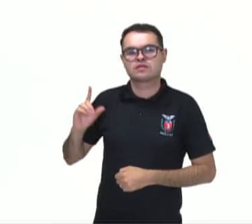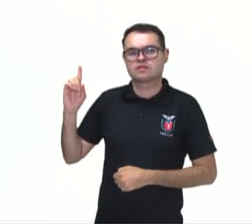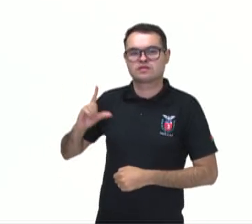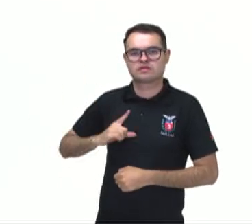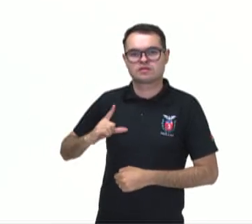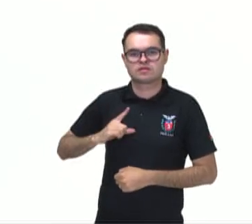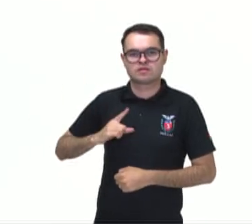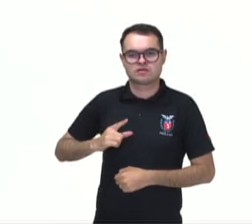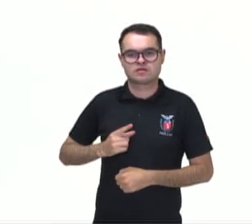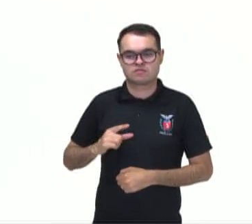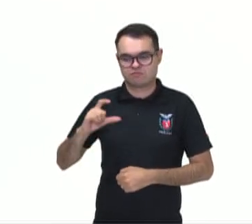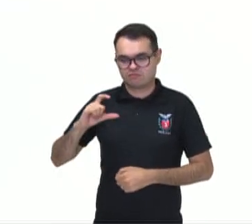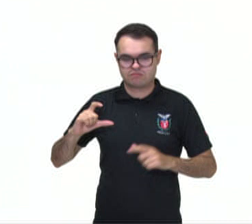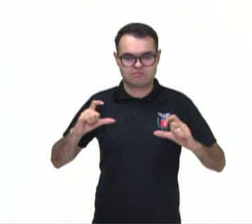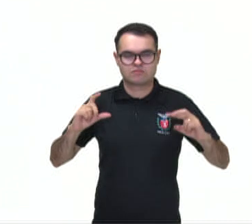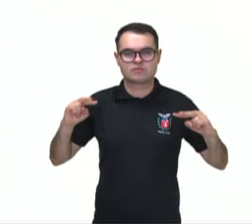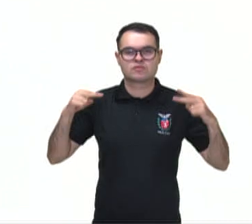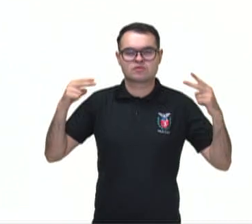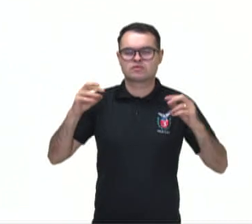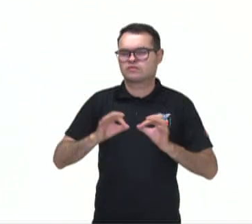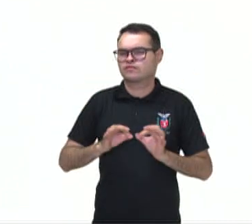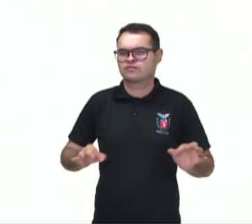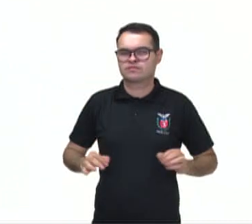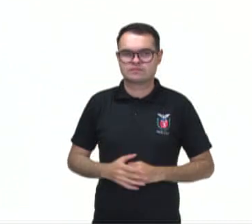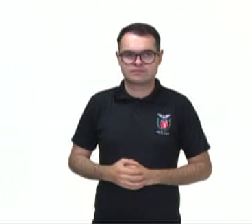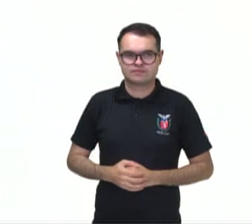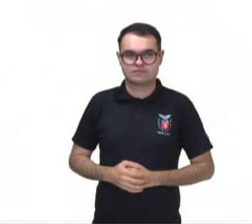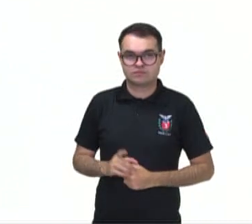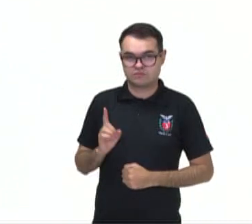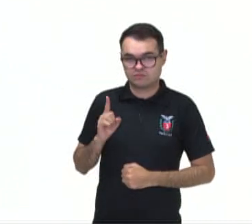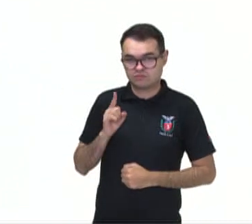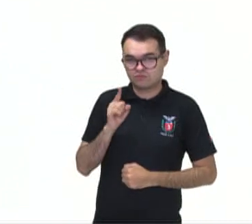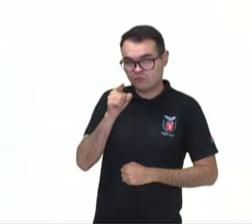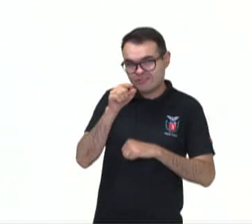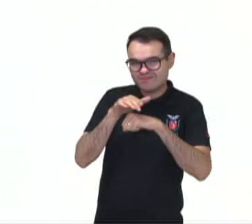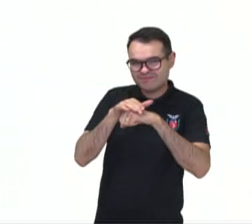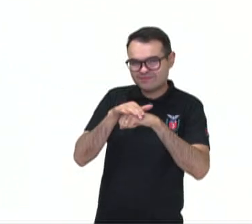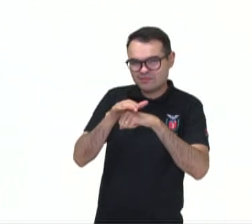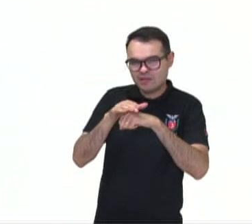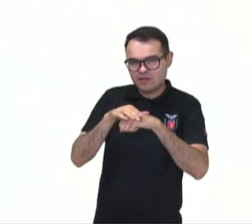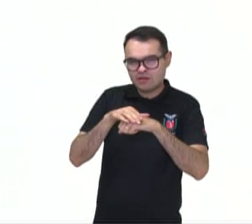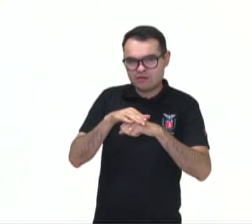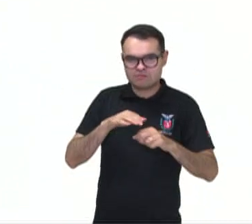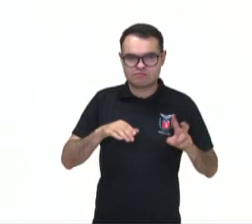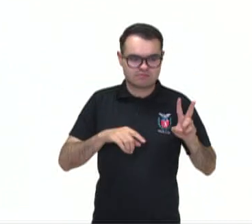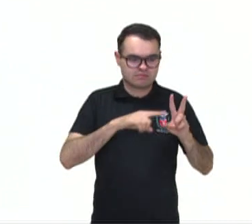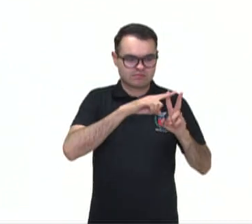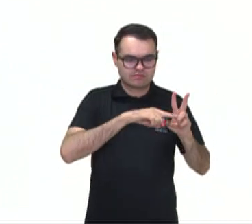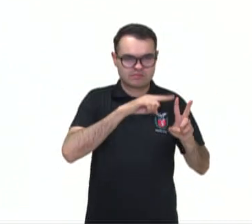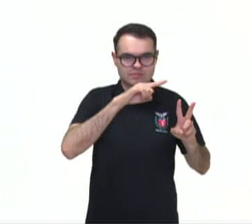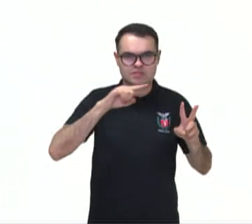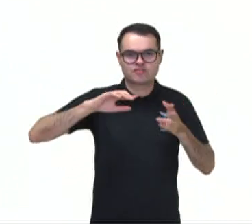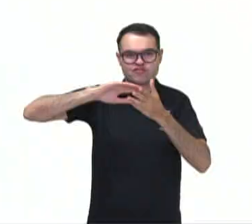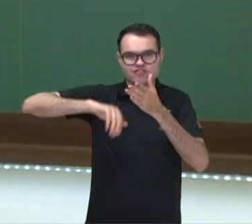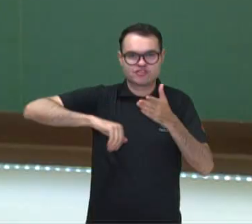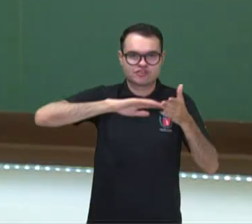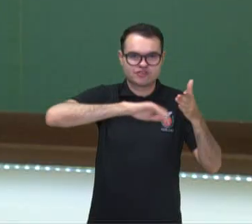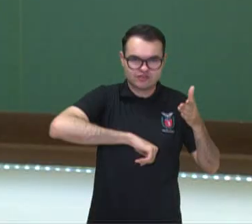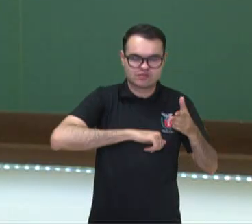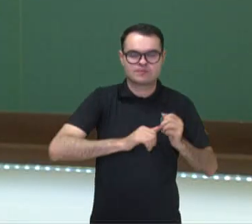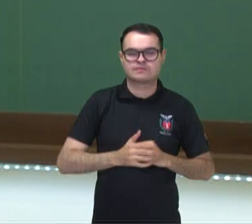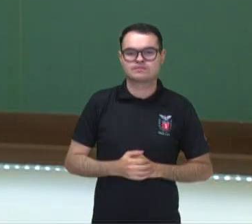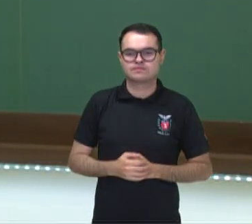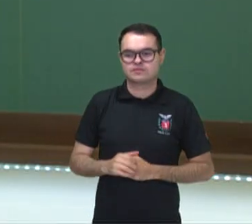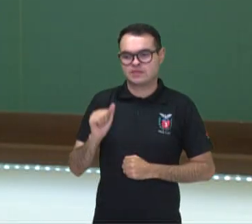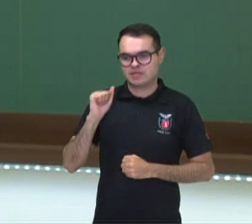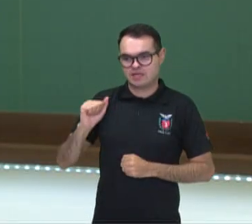de dois quadrados, gente? Muito simples, você extrai a raiz quadrada de cada termo. Extrair a raiz quadrada